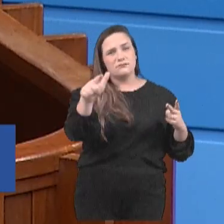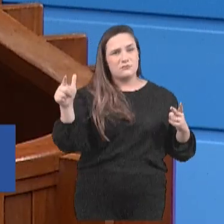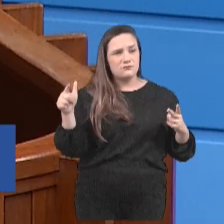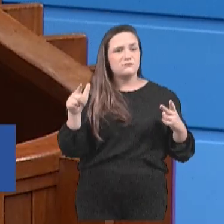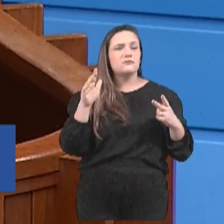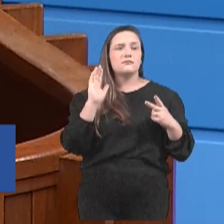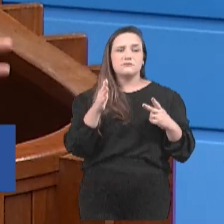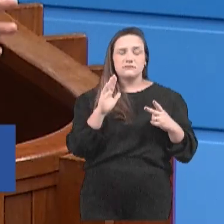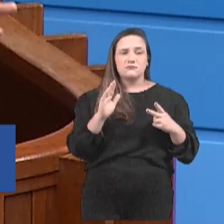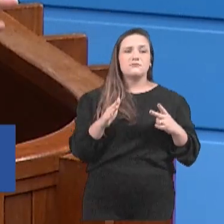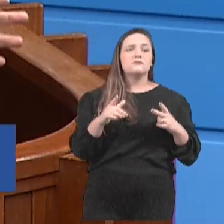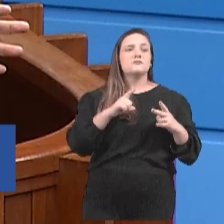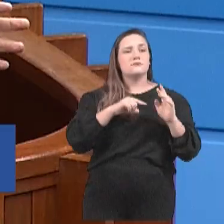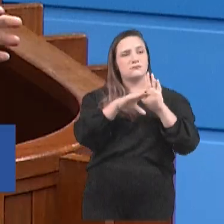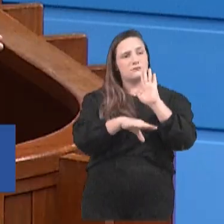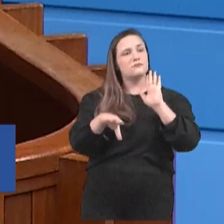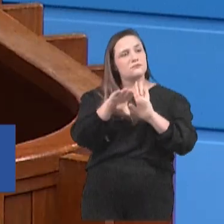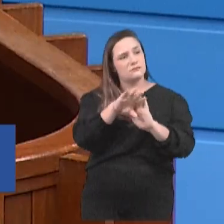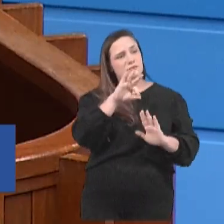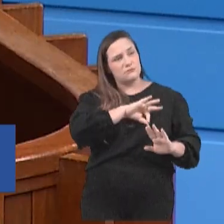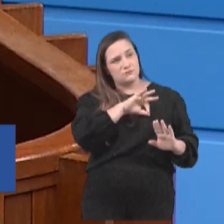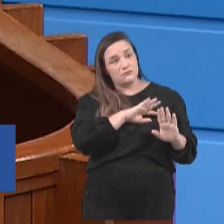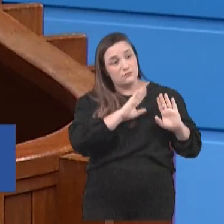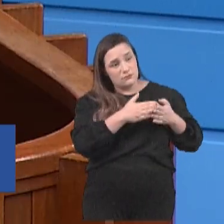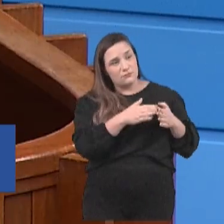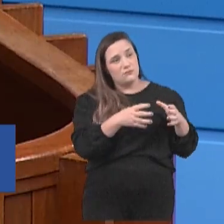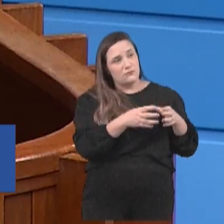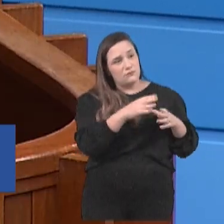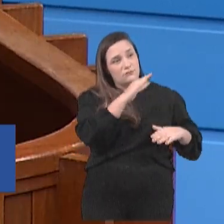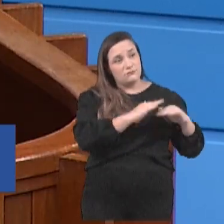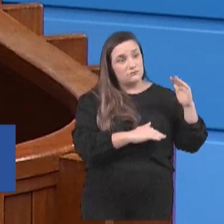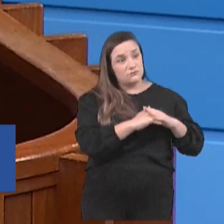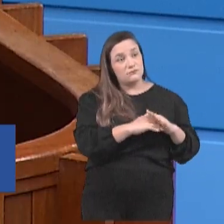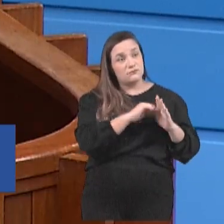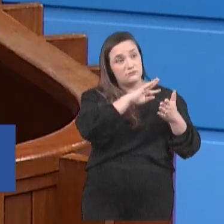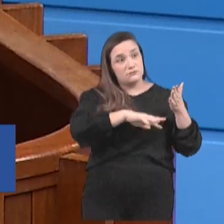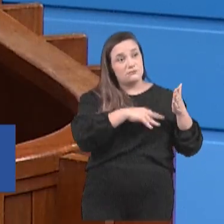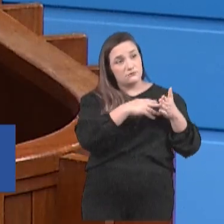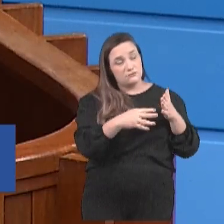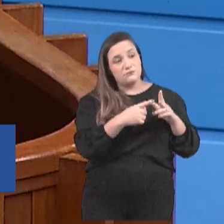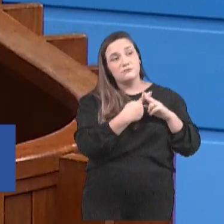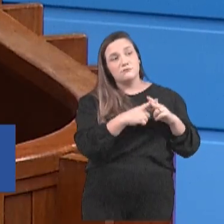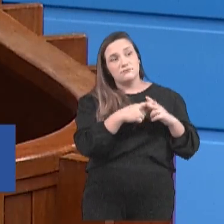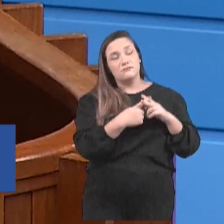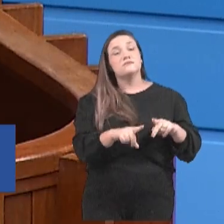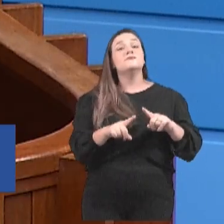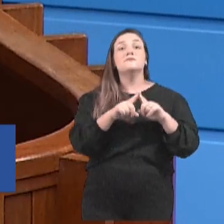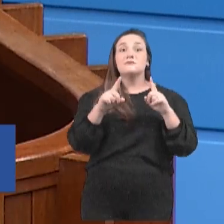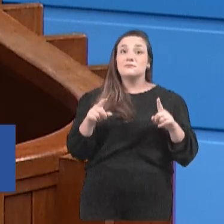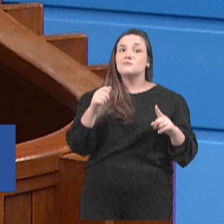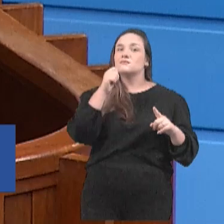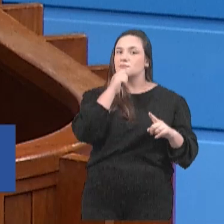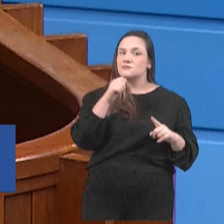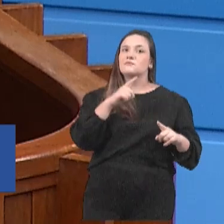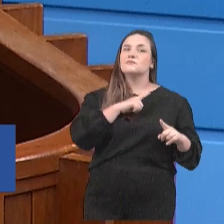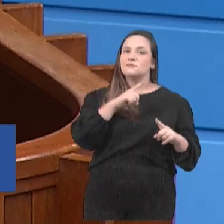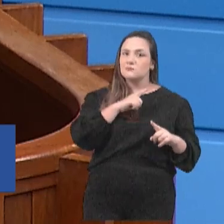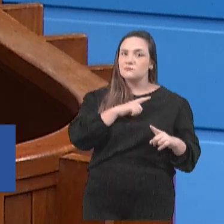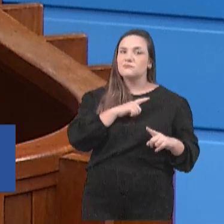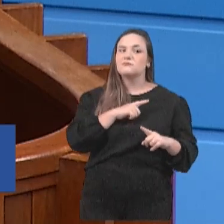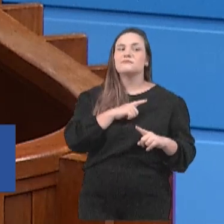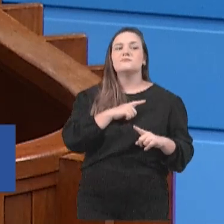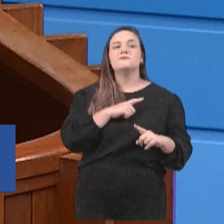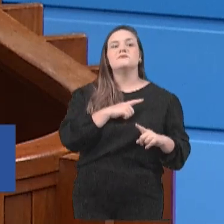já foram contempladas com reajustes específicos para a regularização de tabela. Mas, independente disso, ele cumpriu o